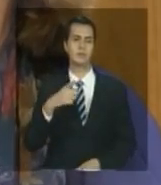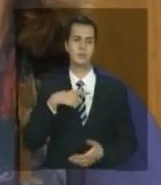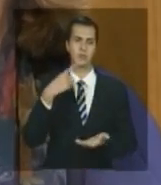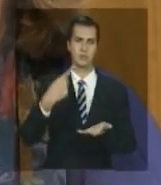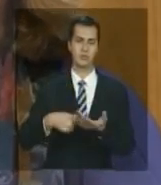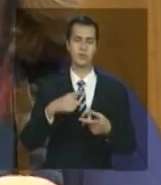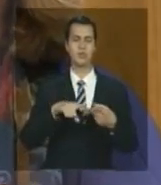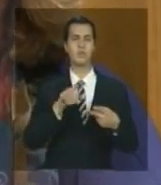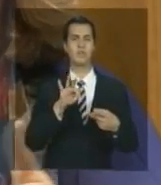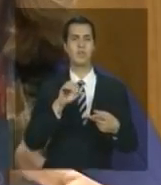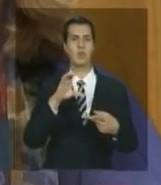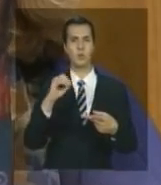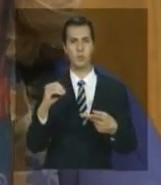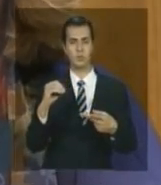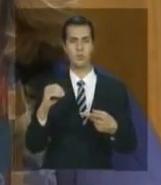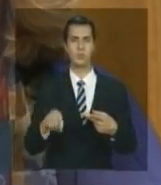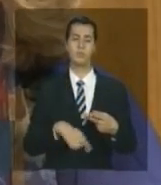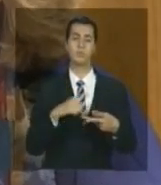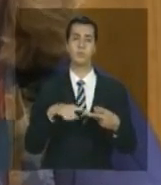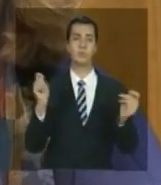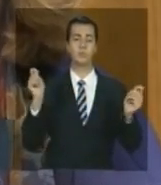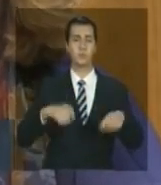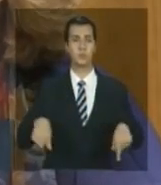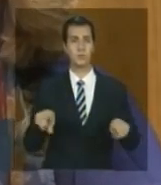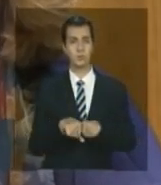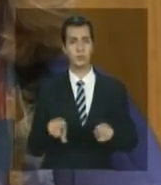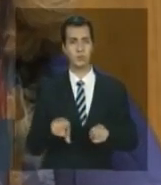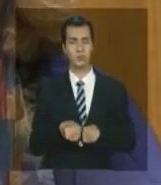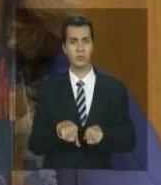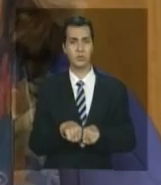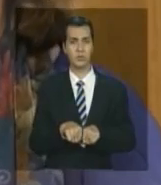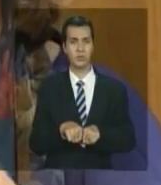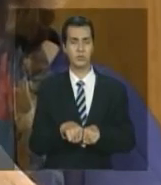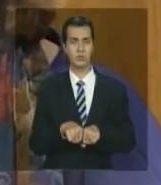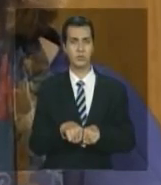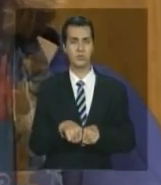FAO. Há uma possibilidade muito grande de ampliação ainda maior